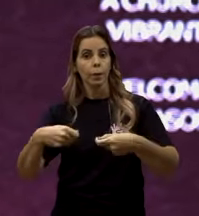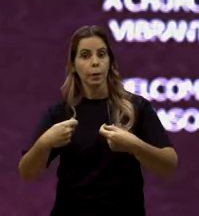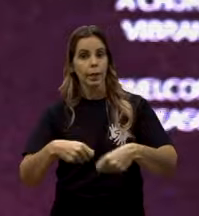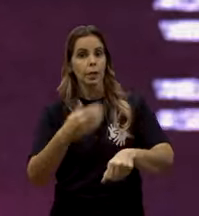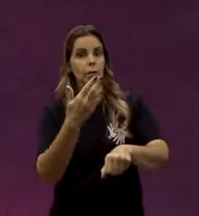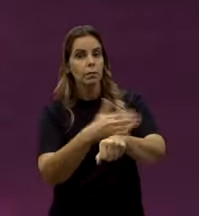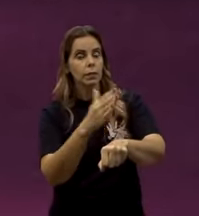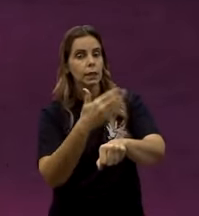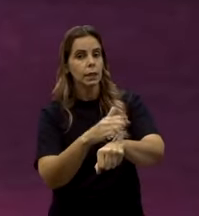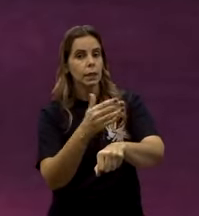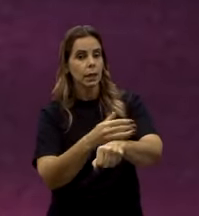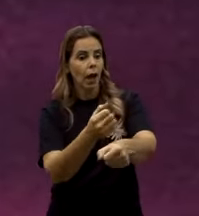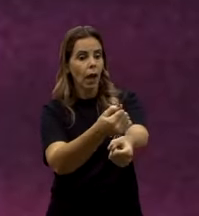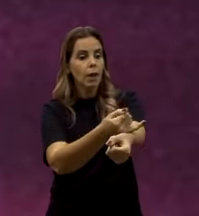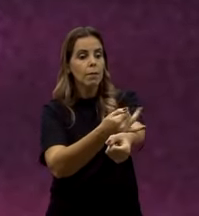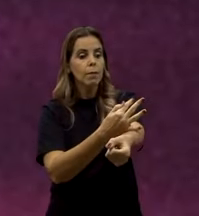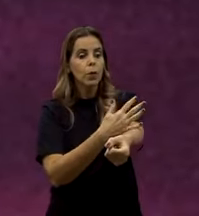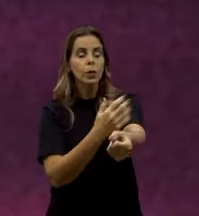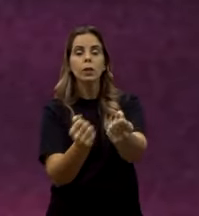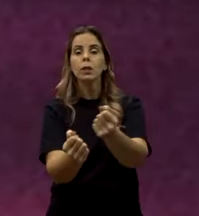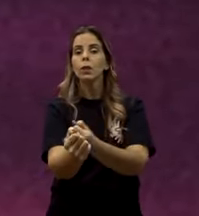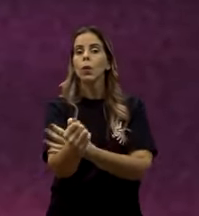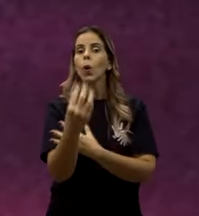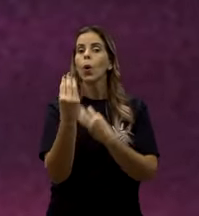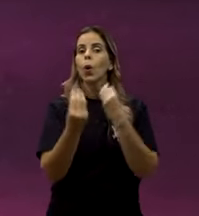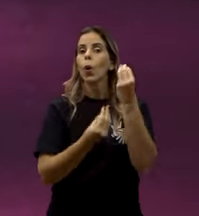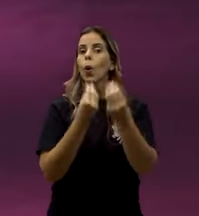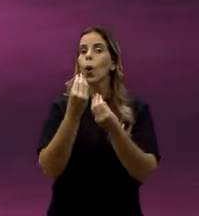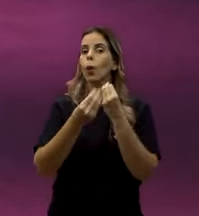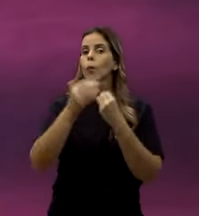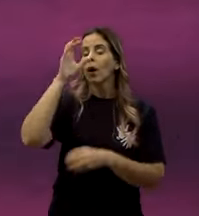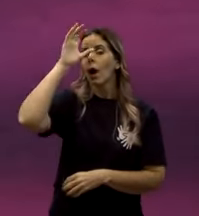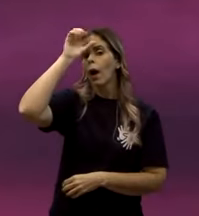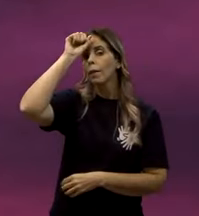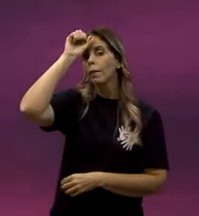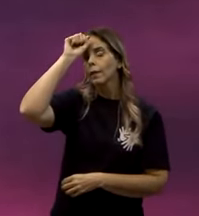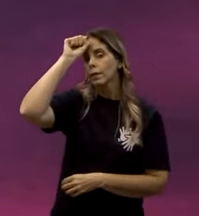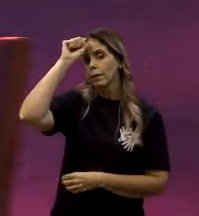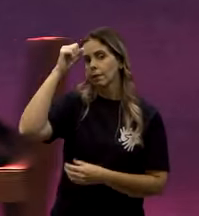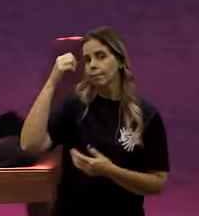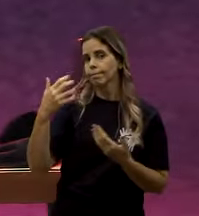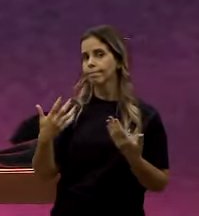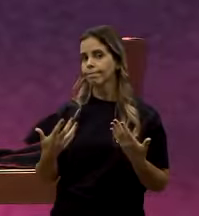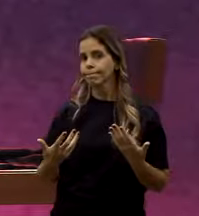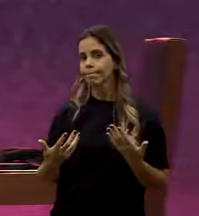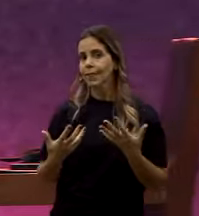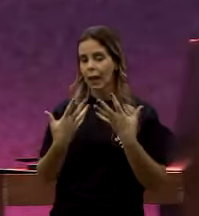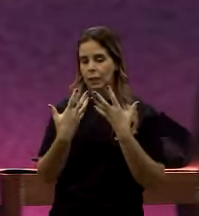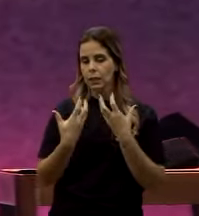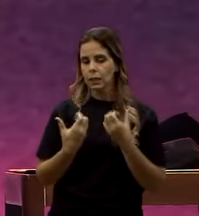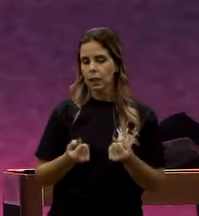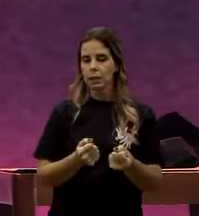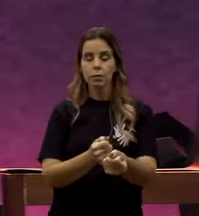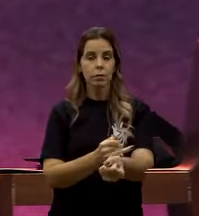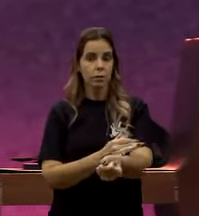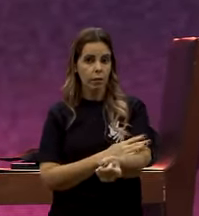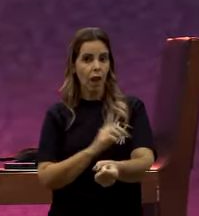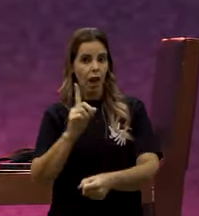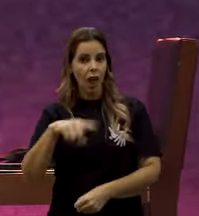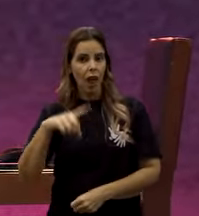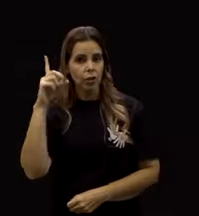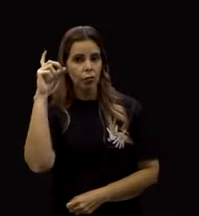eu preciso equipar minhas emoções eu preciso aprender a governar sobre as minhas emoções Tem mais alguém comigo que tá nesse exercício difícil